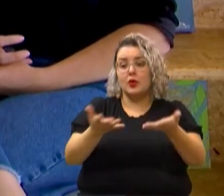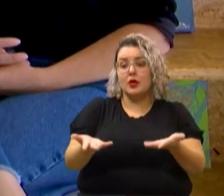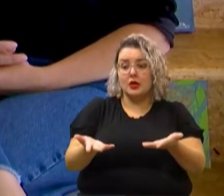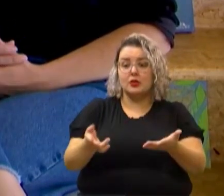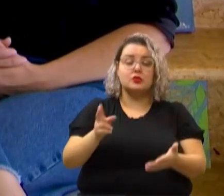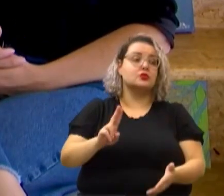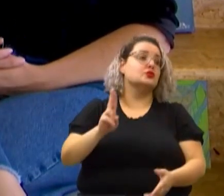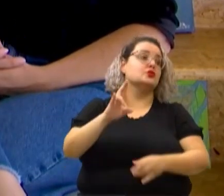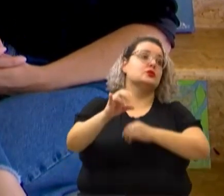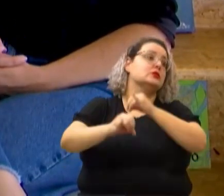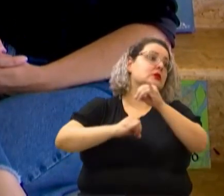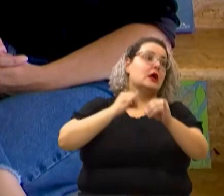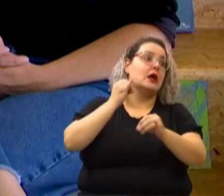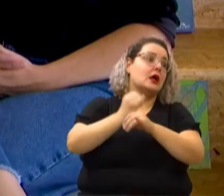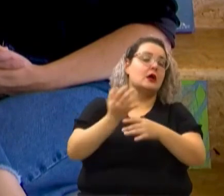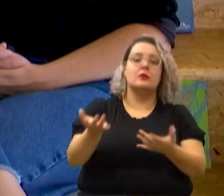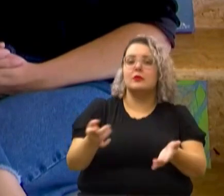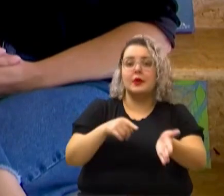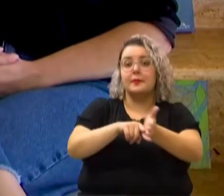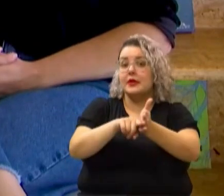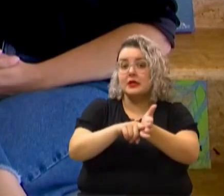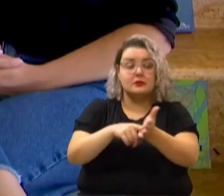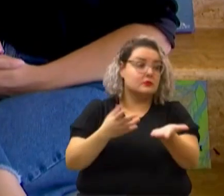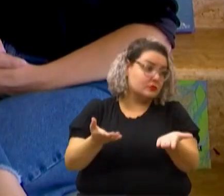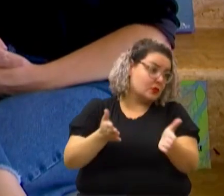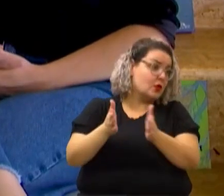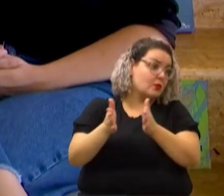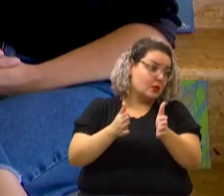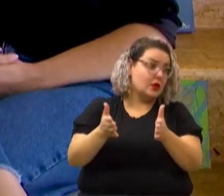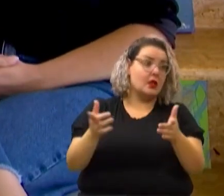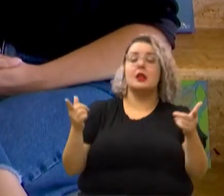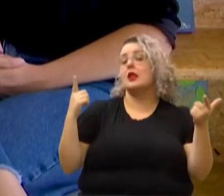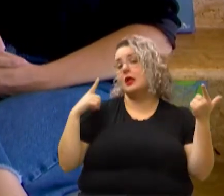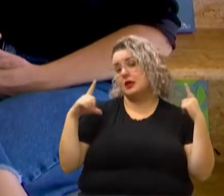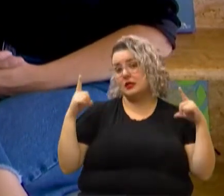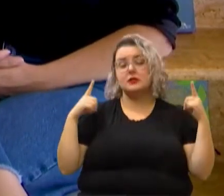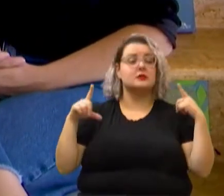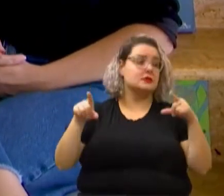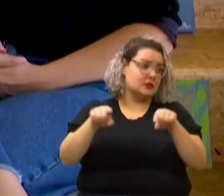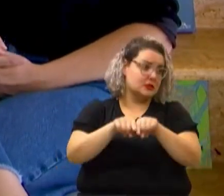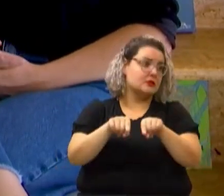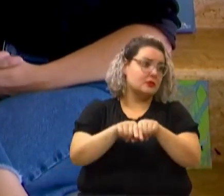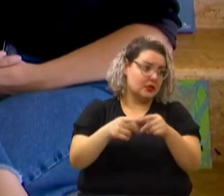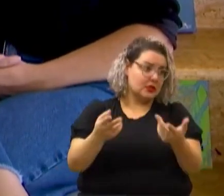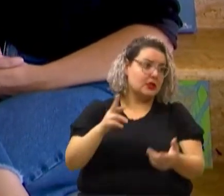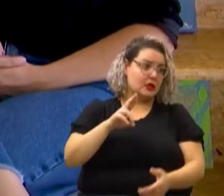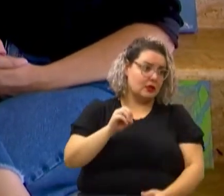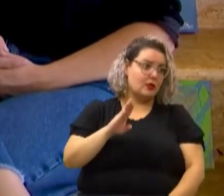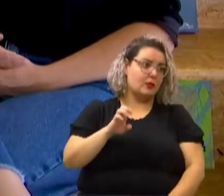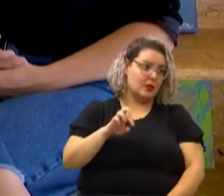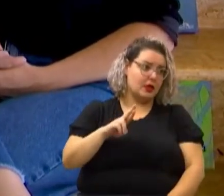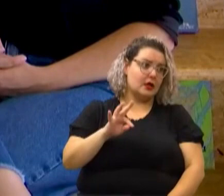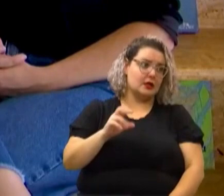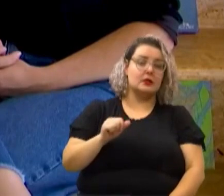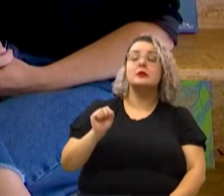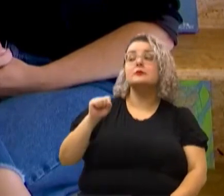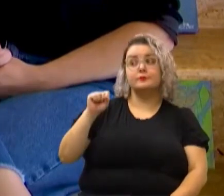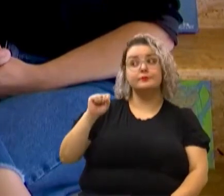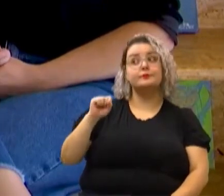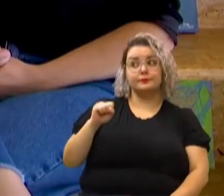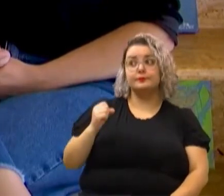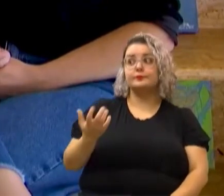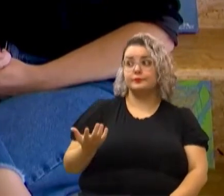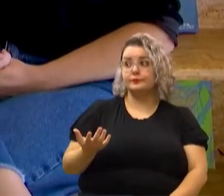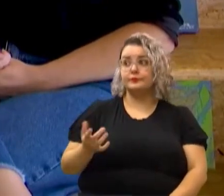de utilizar Internet para pesquisar e o momento lazer também né Roberta bom